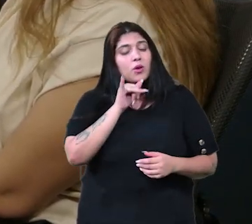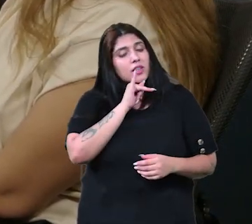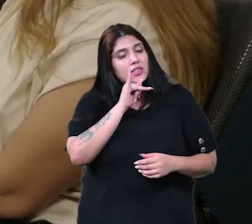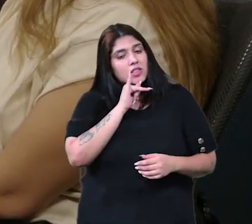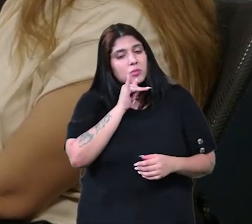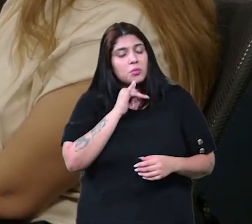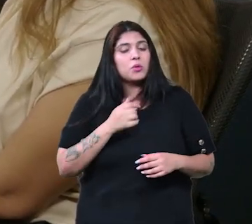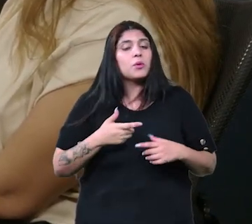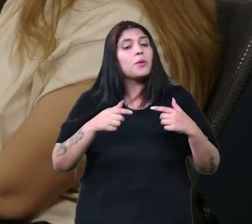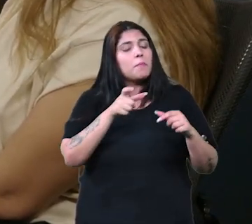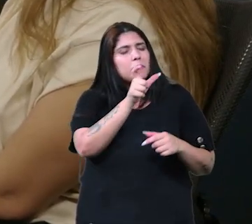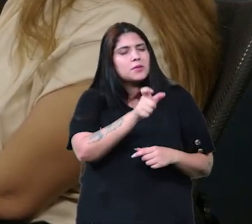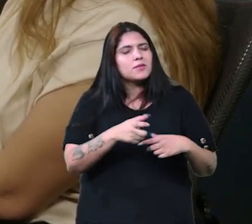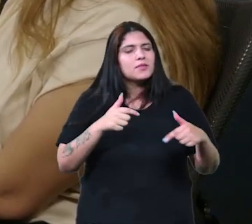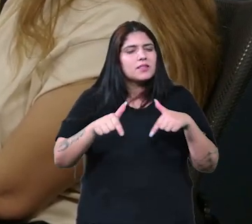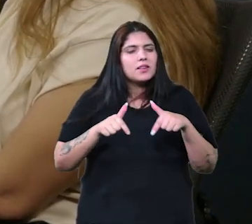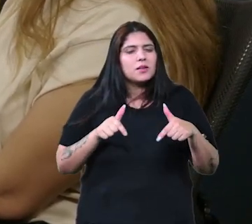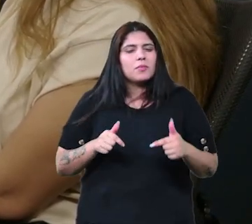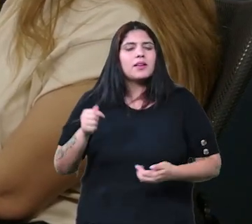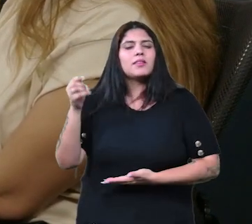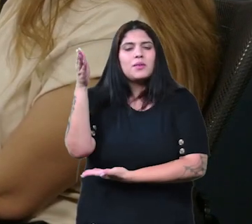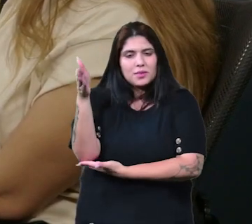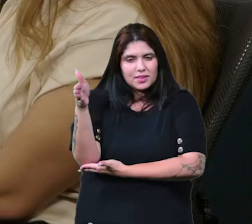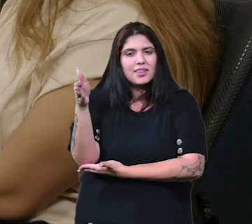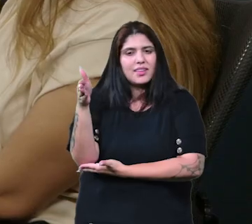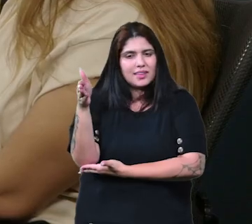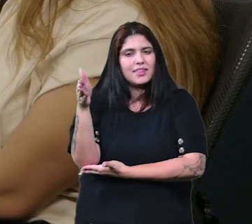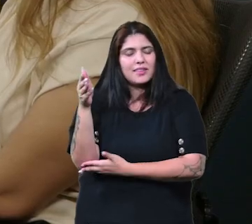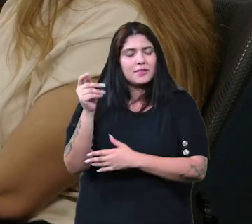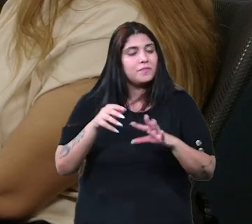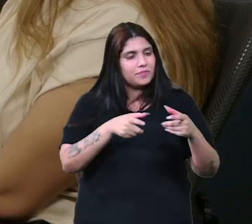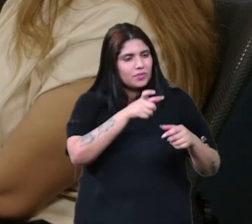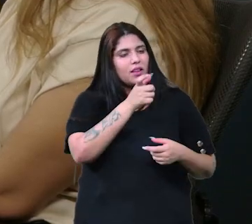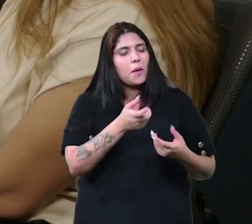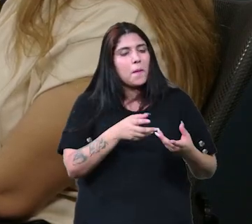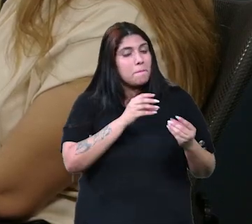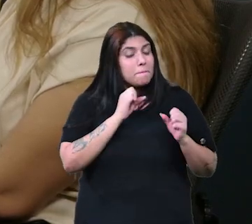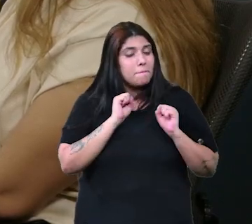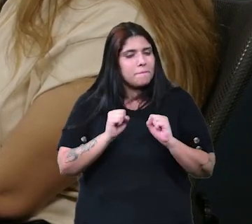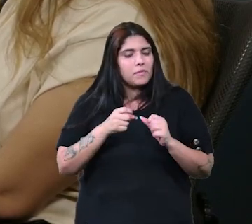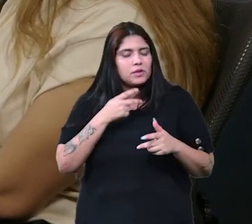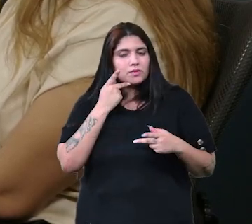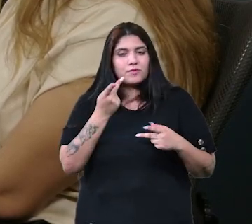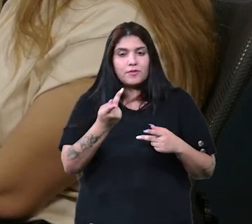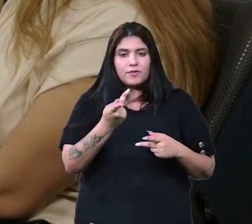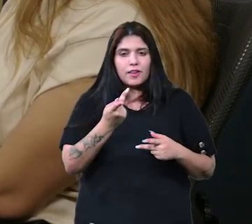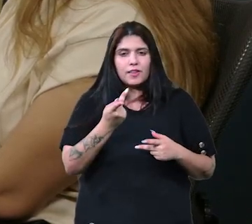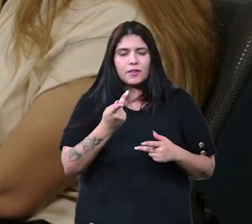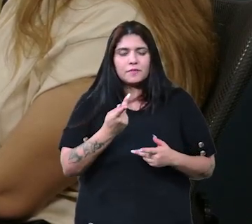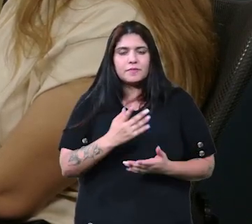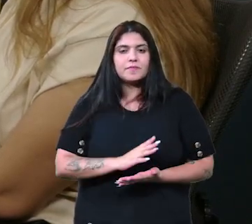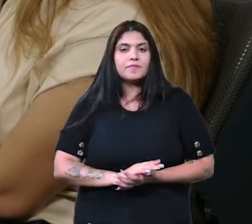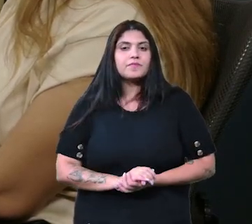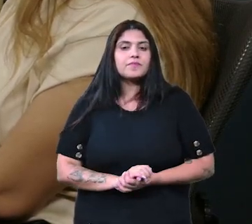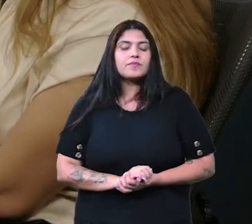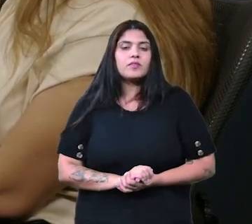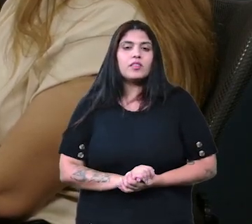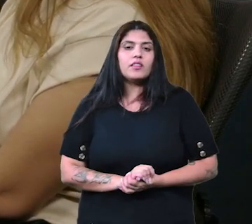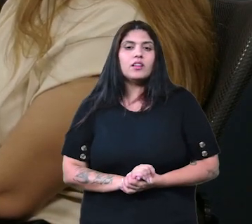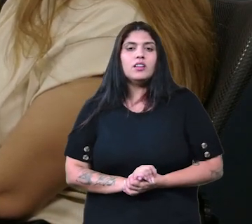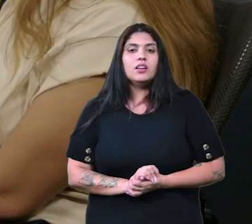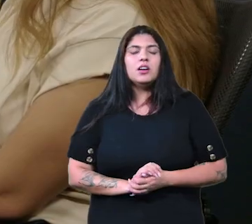né, inclusive, ratificar aqui para a gente. É realmente colocar o outro, muitas vezes, antes mesmo das